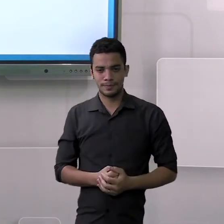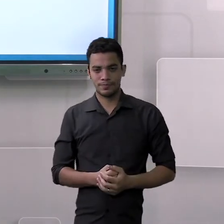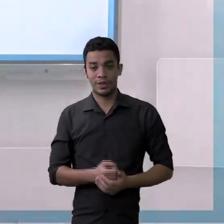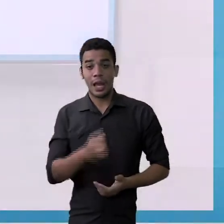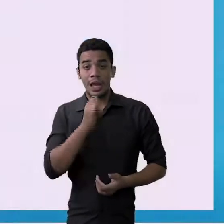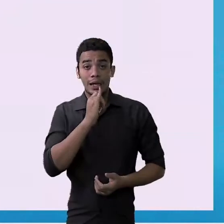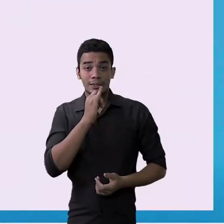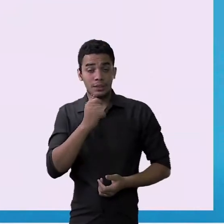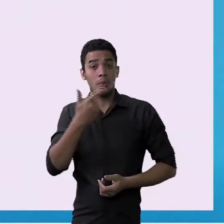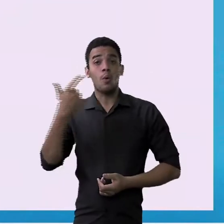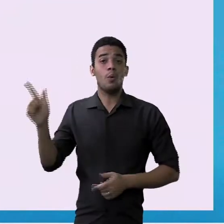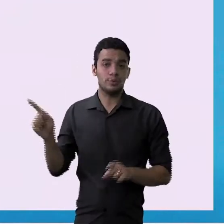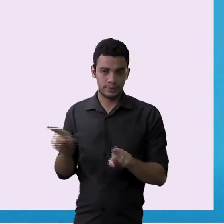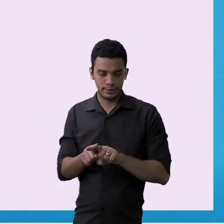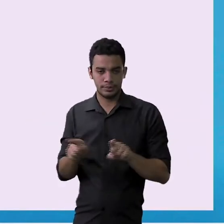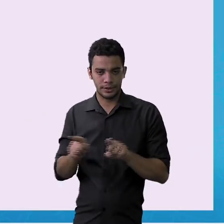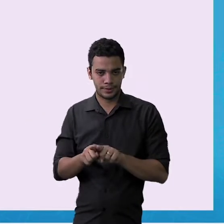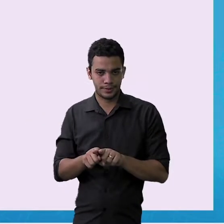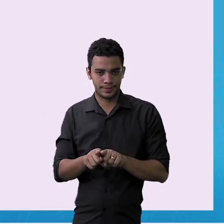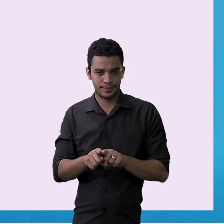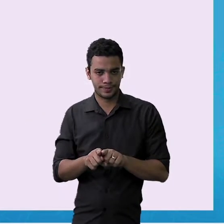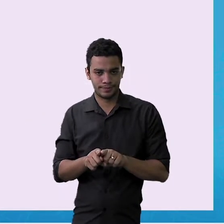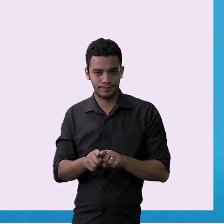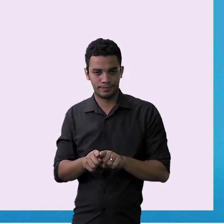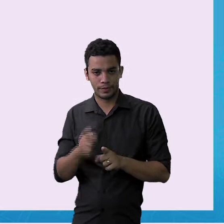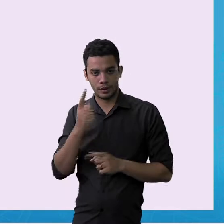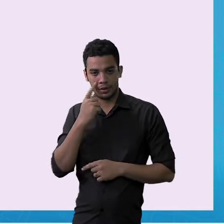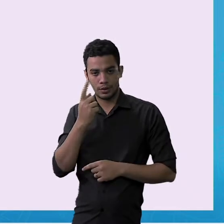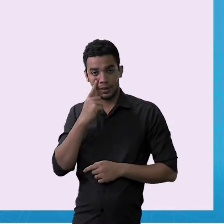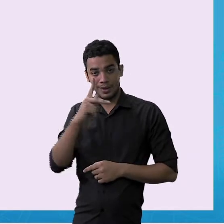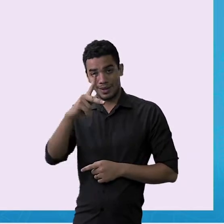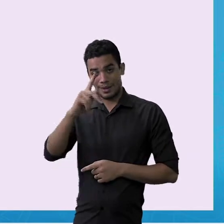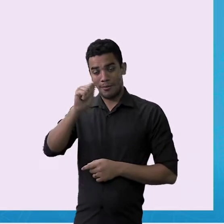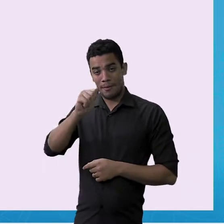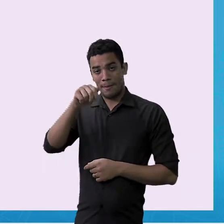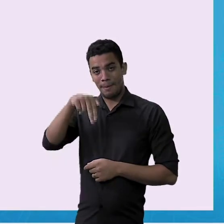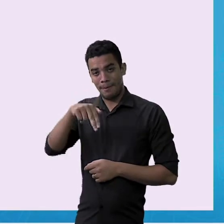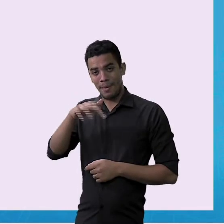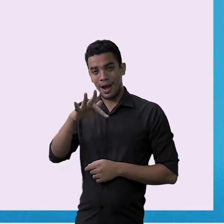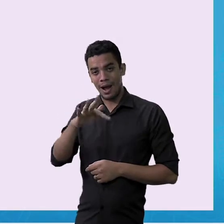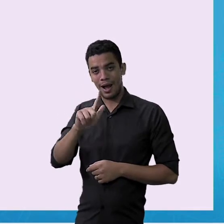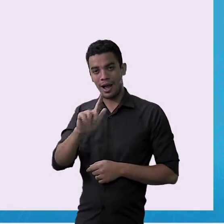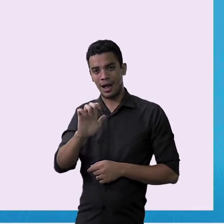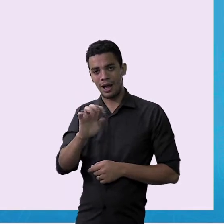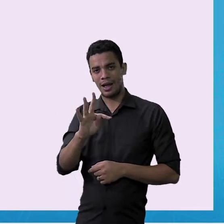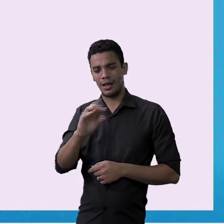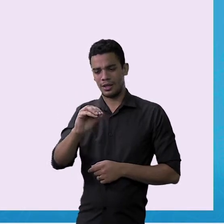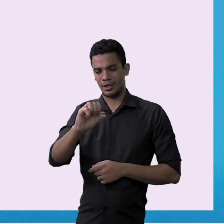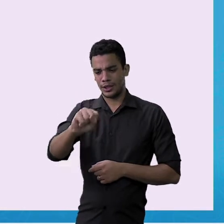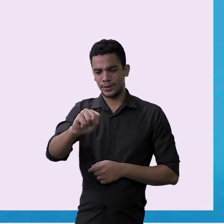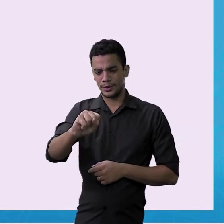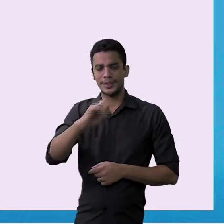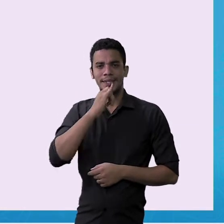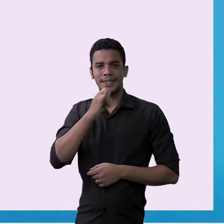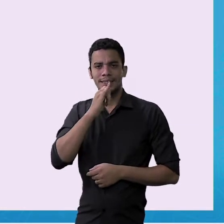Em panfletos. A gente chama também de folhetos. Panfletos ou